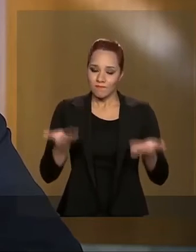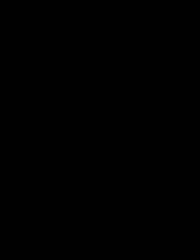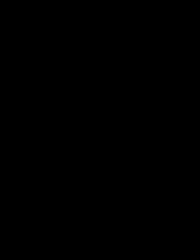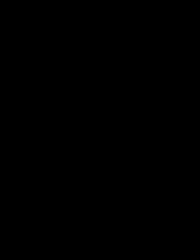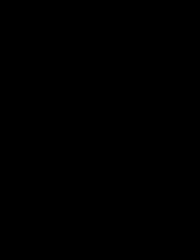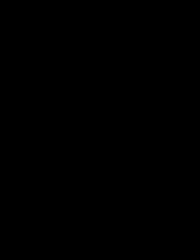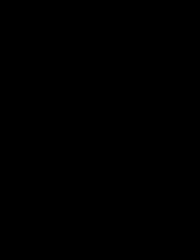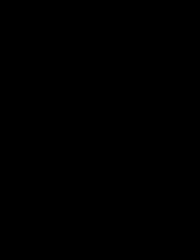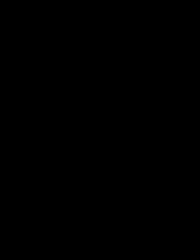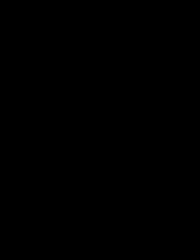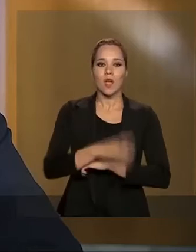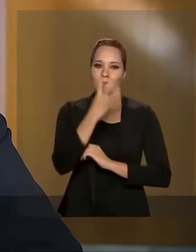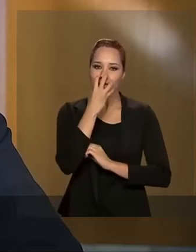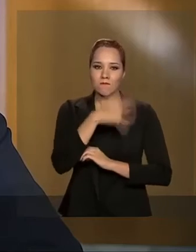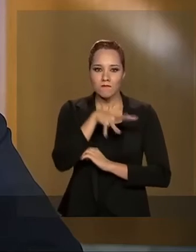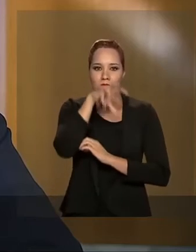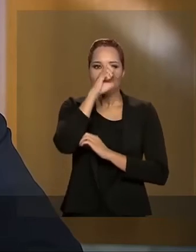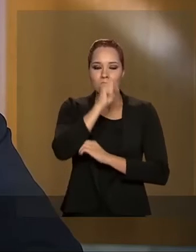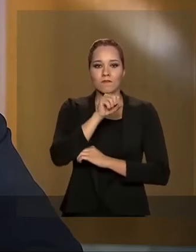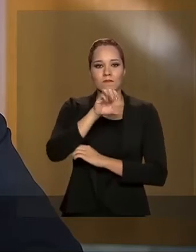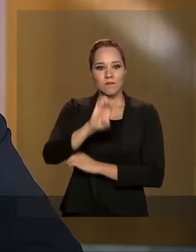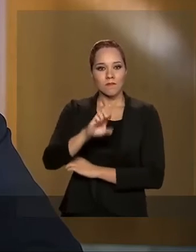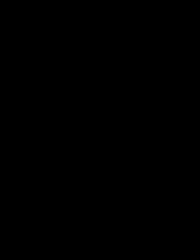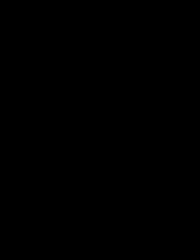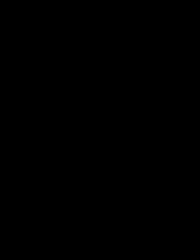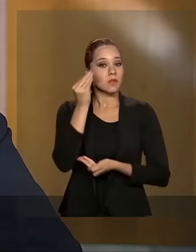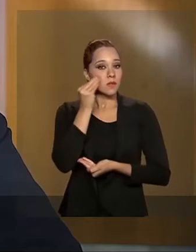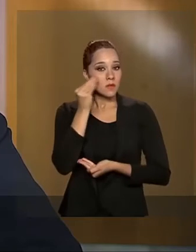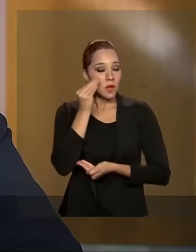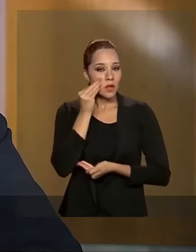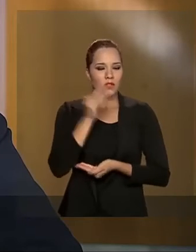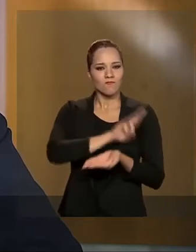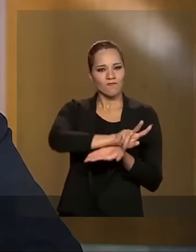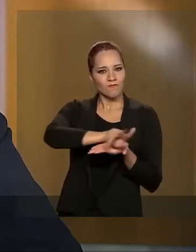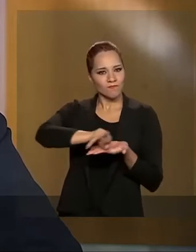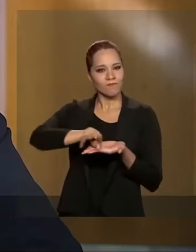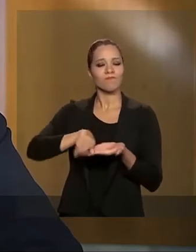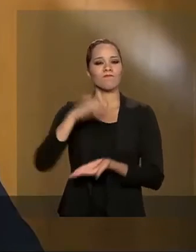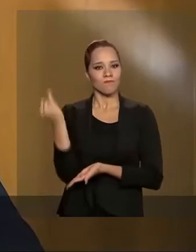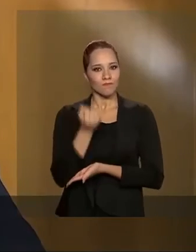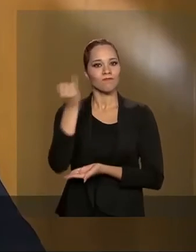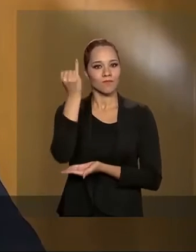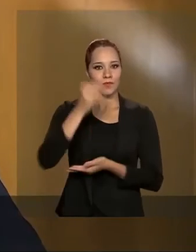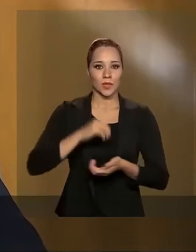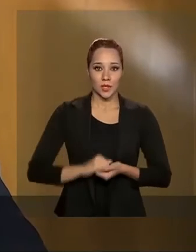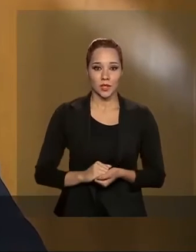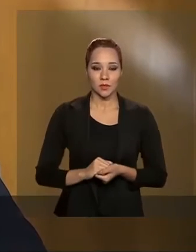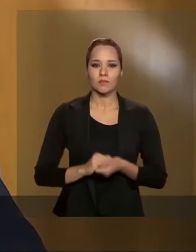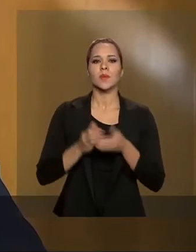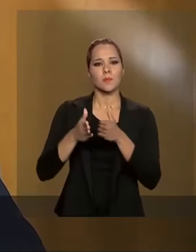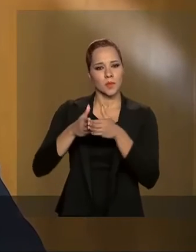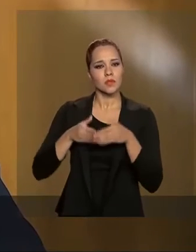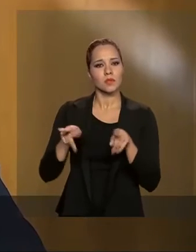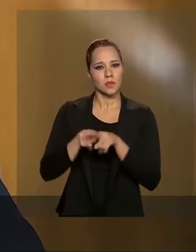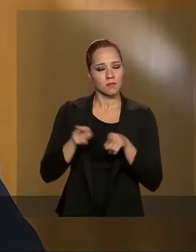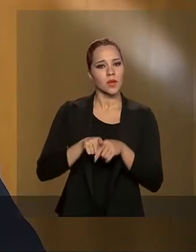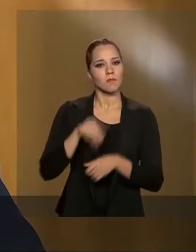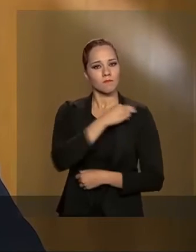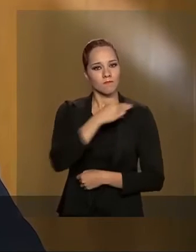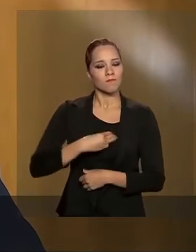adquiridos equipamentos de proteção individual e demais insumos necessários. Determinei ainda ao nosso